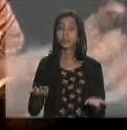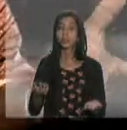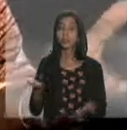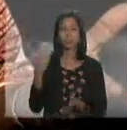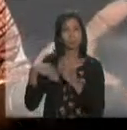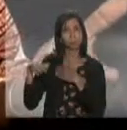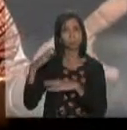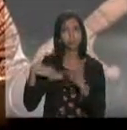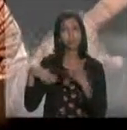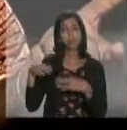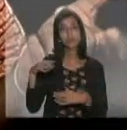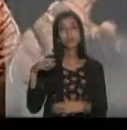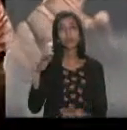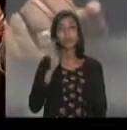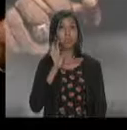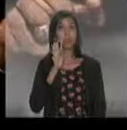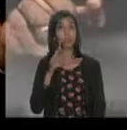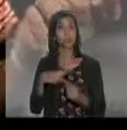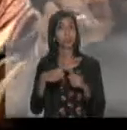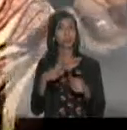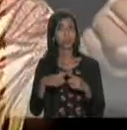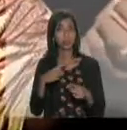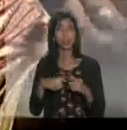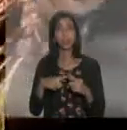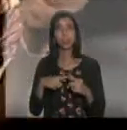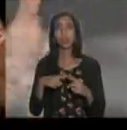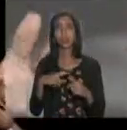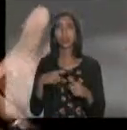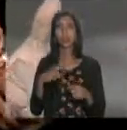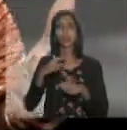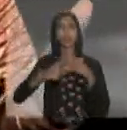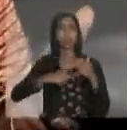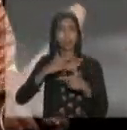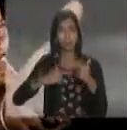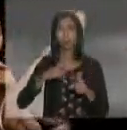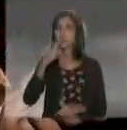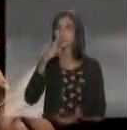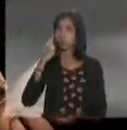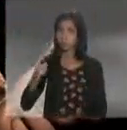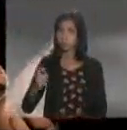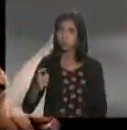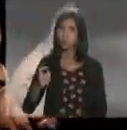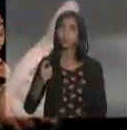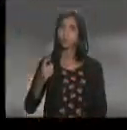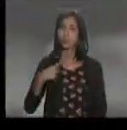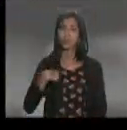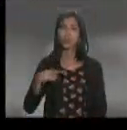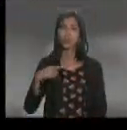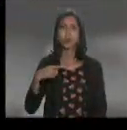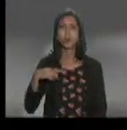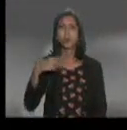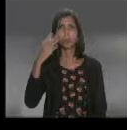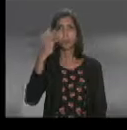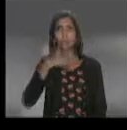E naquela época era muito interessante, né? Porque eu trabalho com lixo, eu retrato o nosso